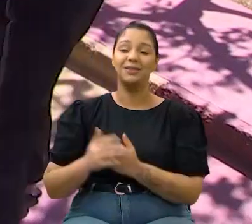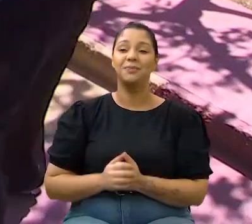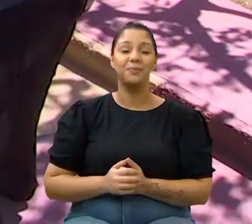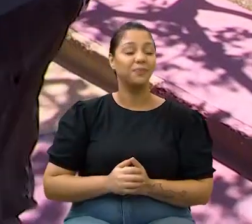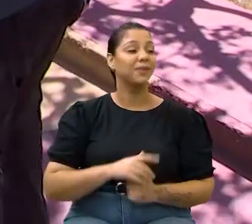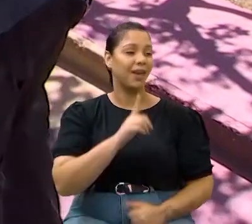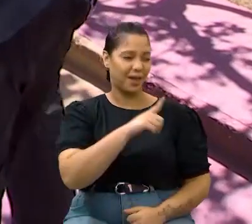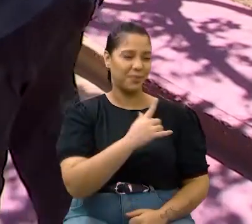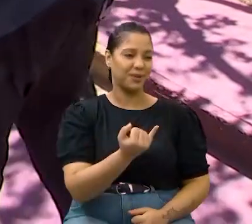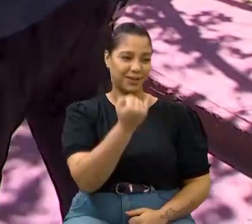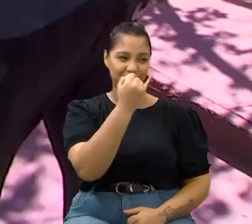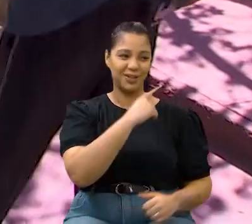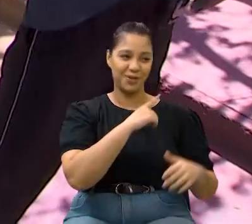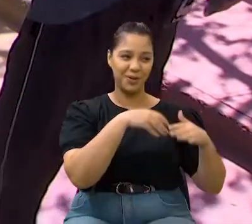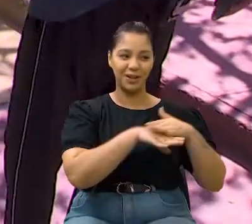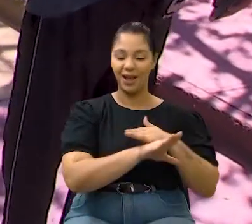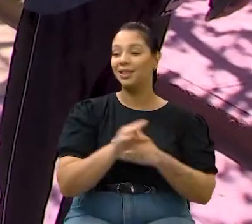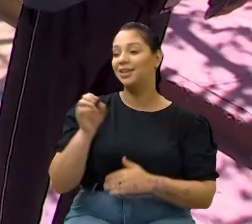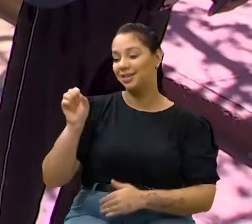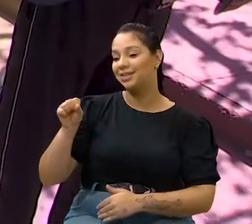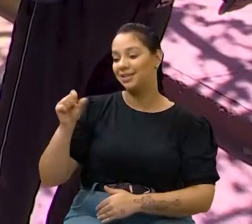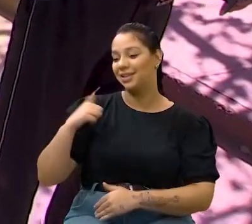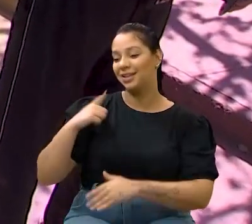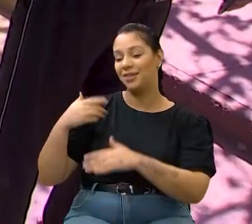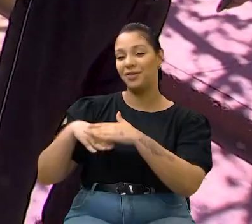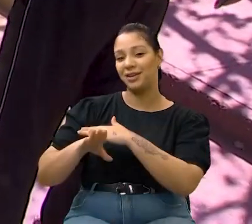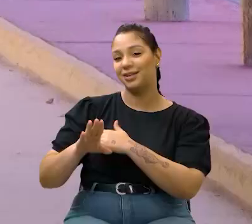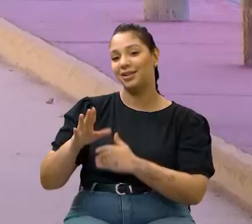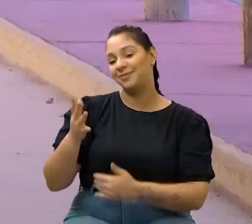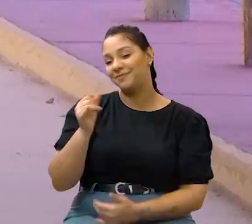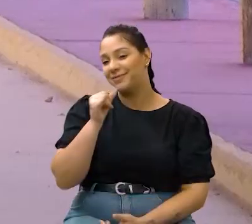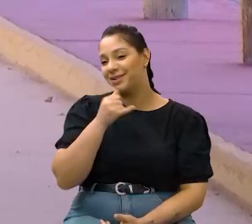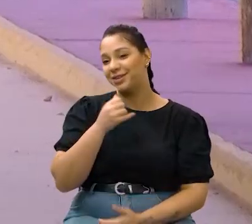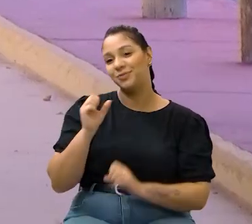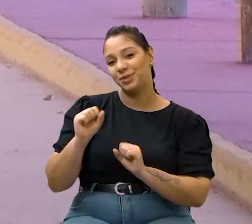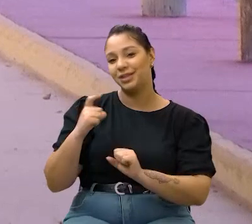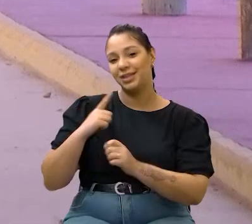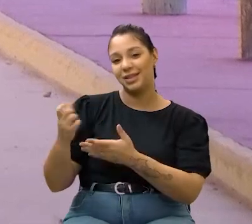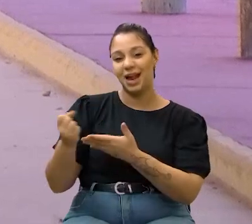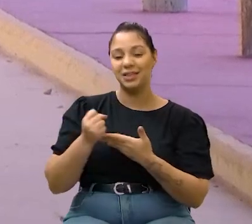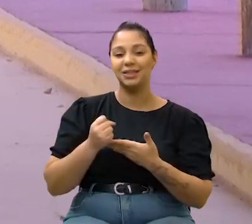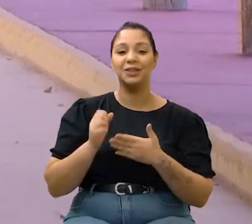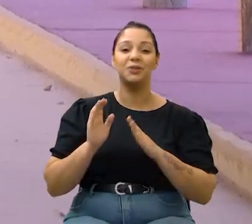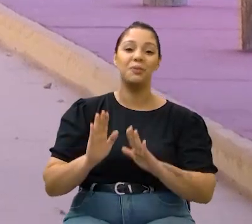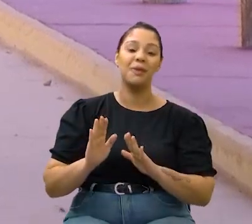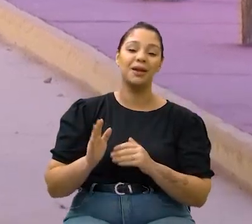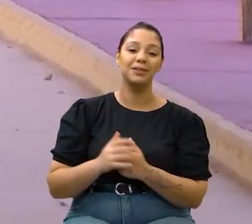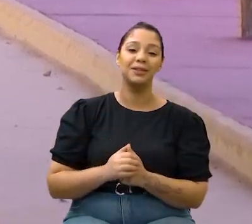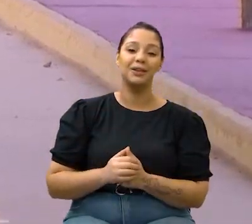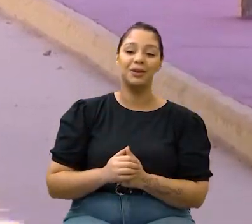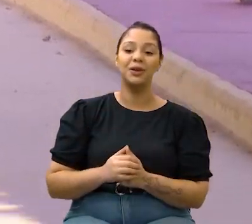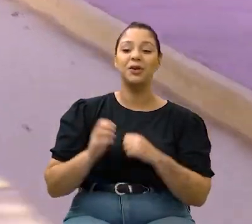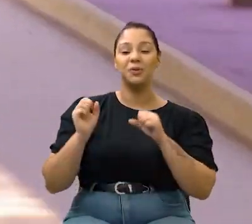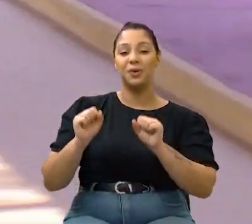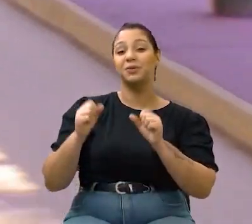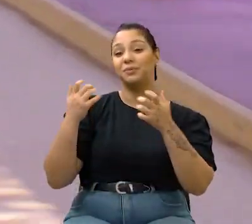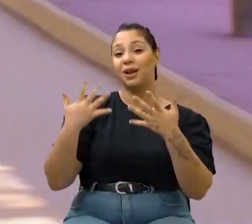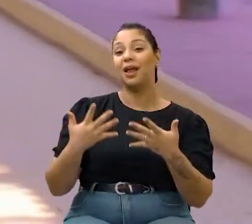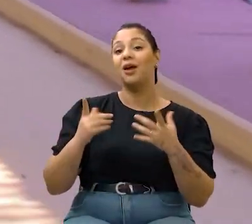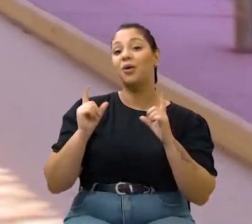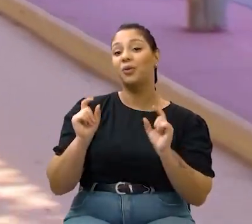Importante que estão guardadinhas, sim, né? Sim, estão guardadinhas. É uma pena, podia estar aqui, né? E posso falar para você